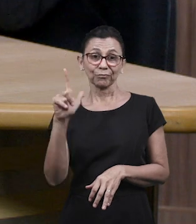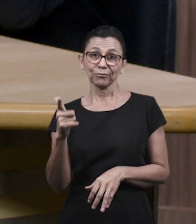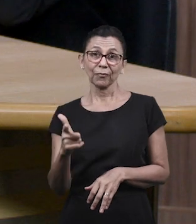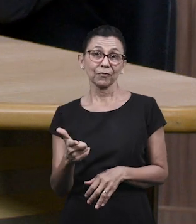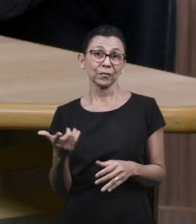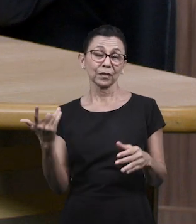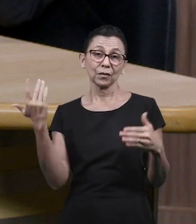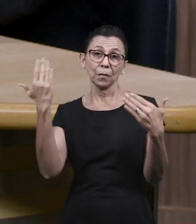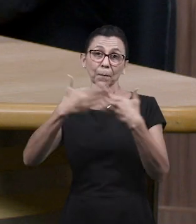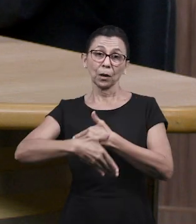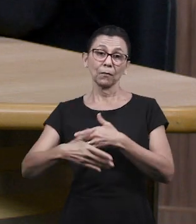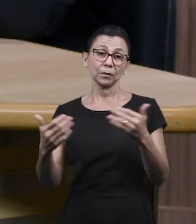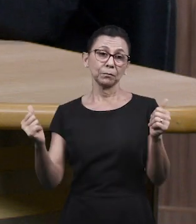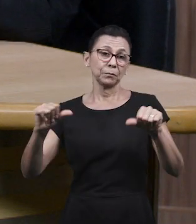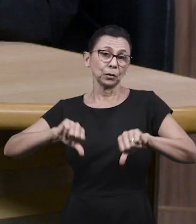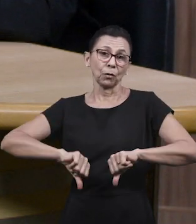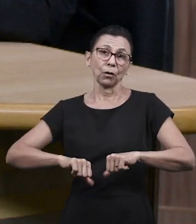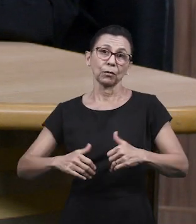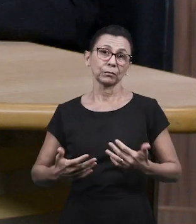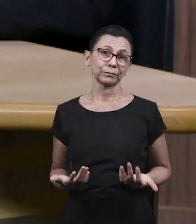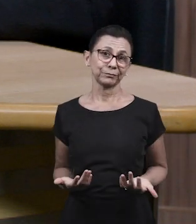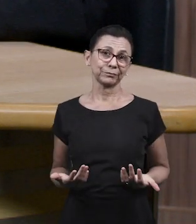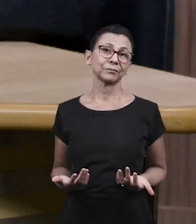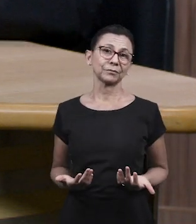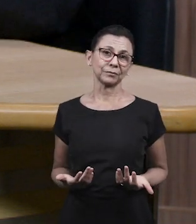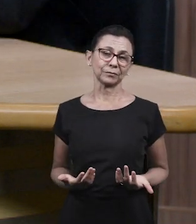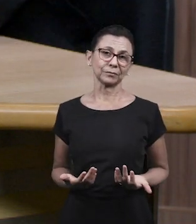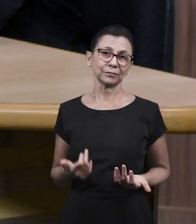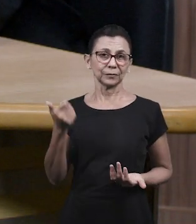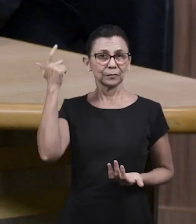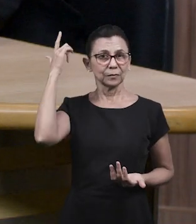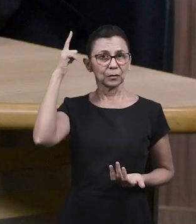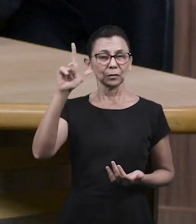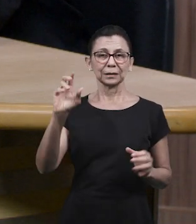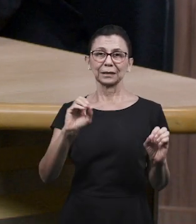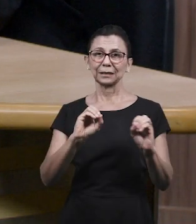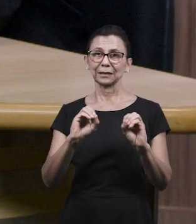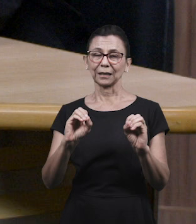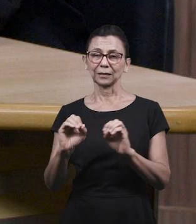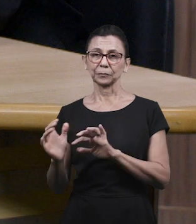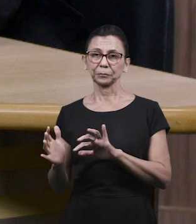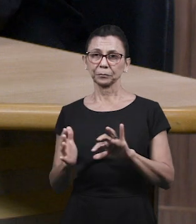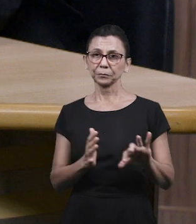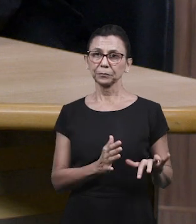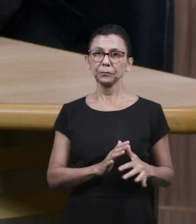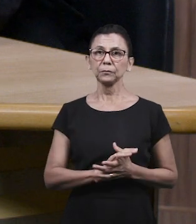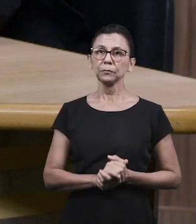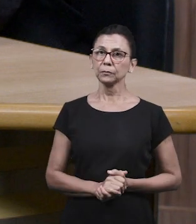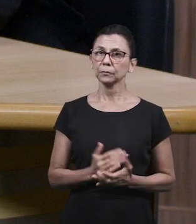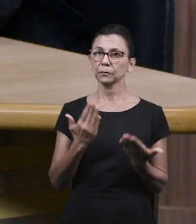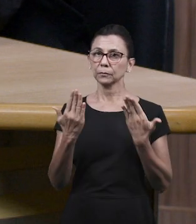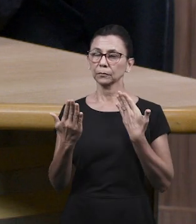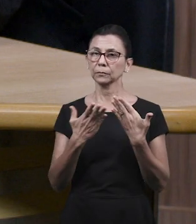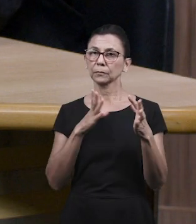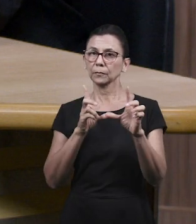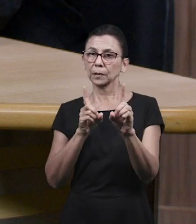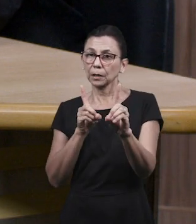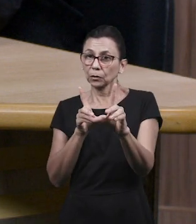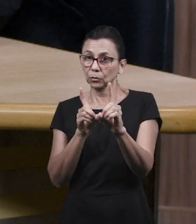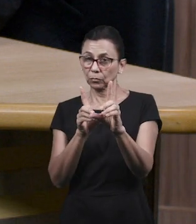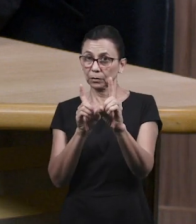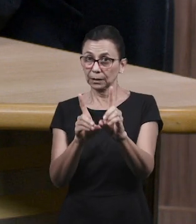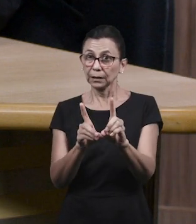conseguir fazer na prova. É mais ou menos isso que o senhor está falando. A doutrina, você só vai alcançar